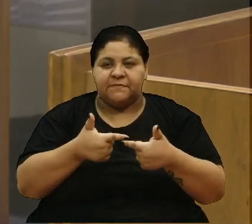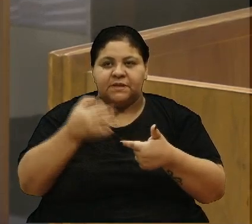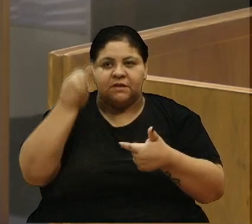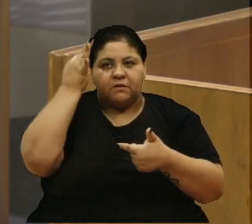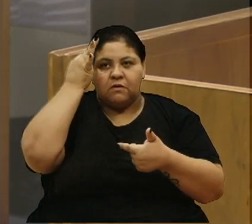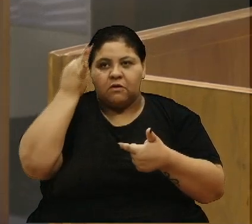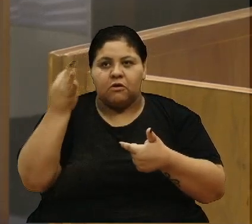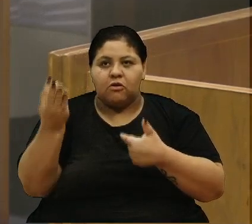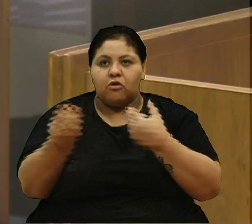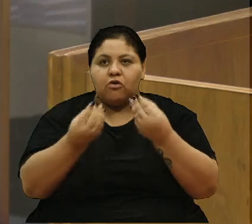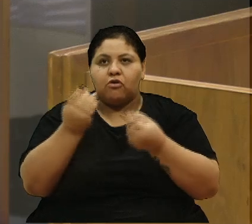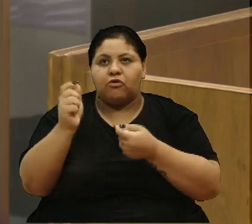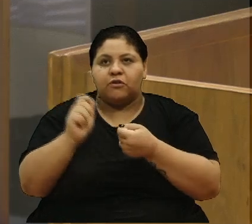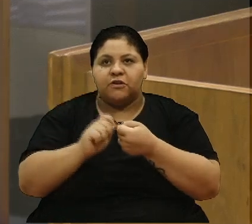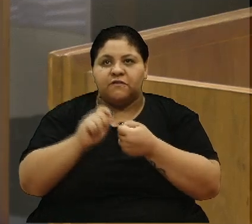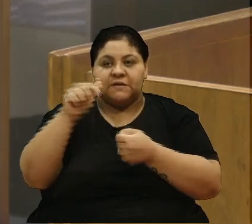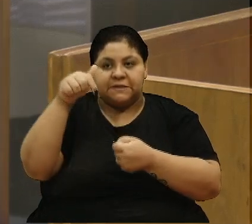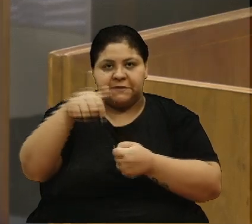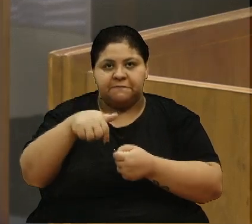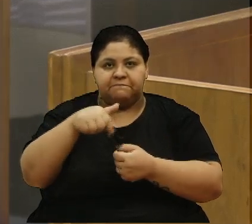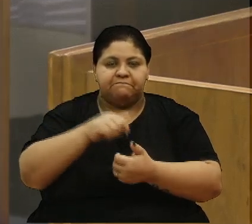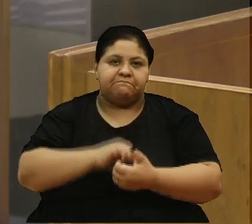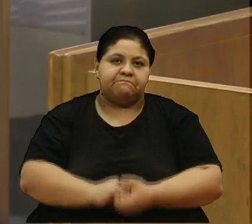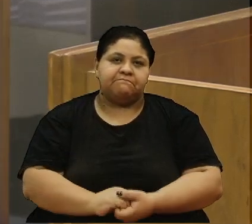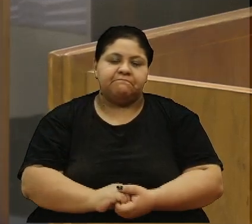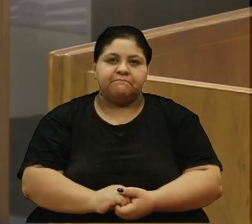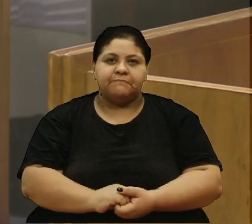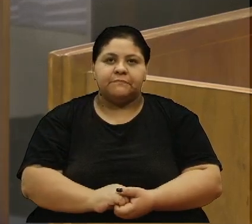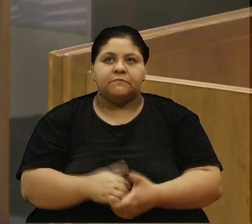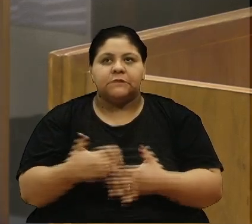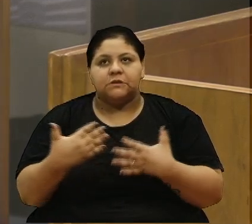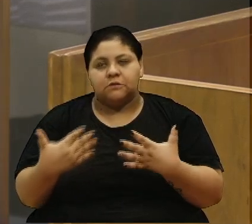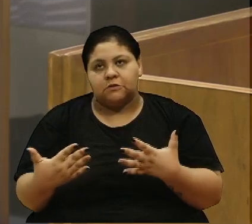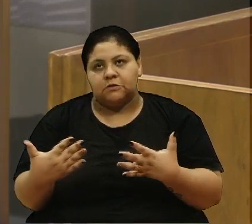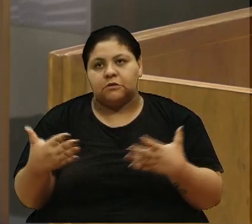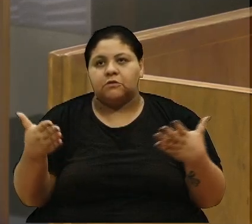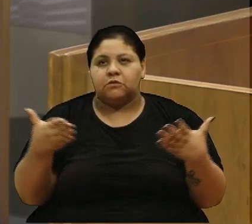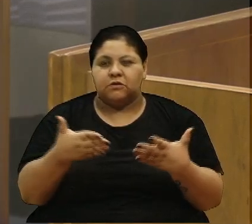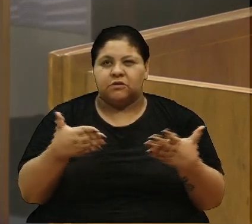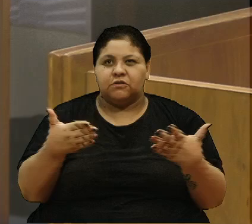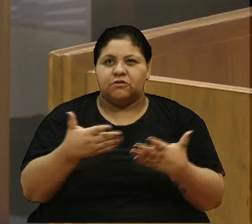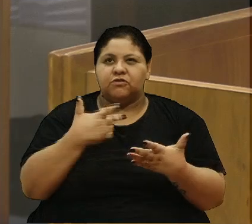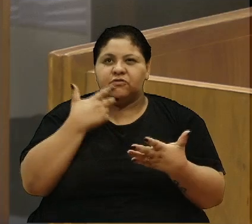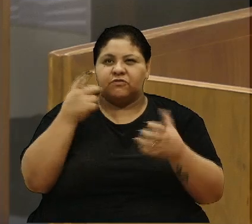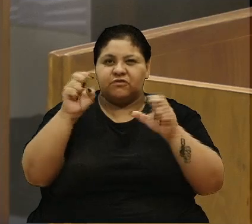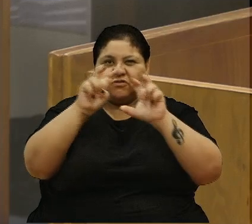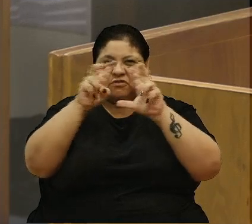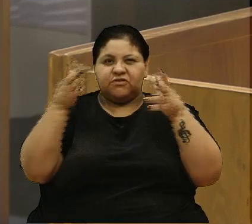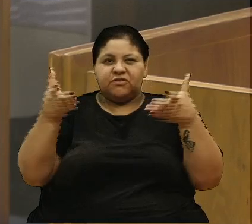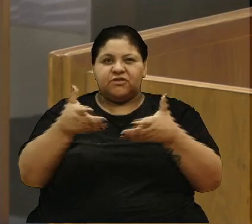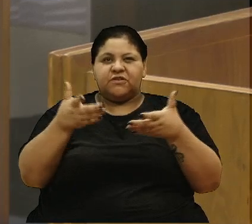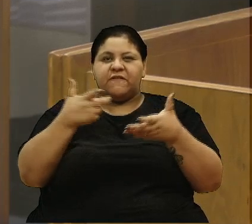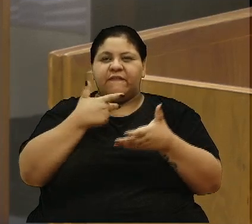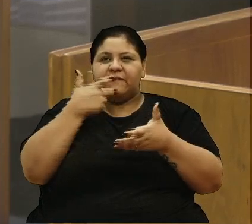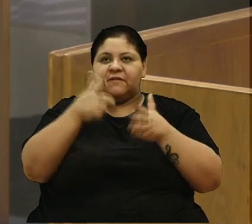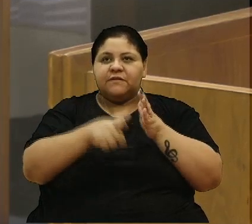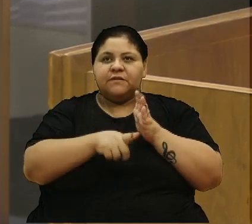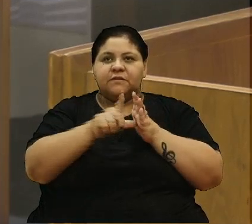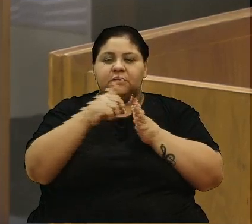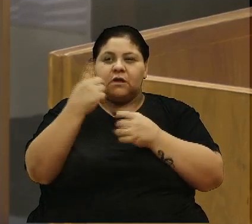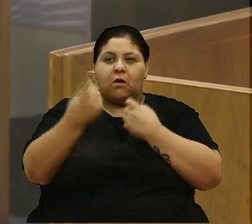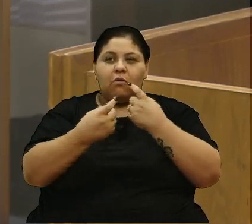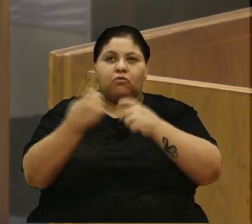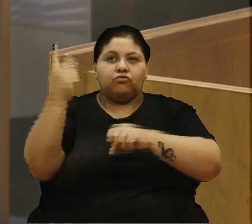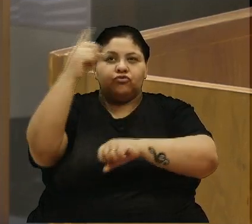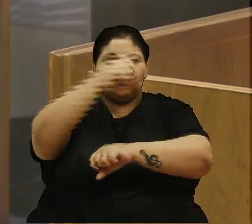entender o que a gente faz por aqui. Bom, hoje eu trouxe um tema que eu já queria ter trazido há alguns